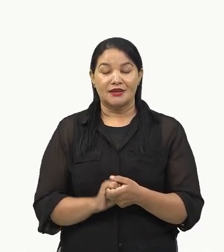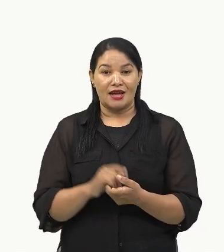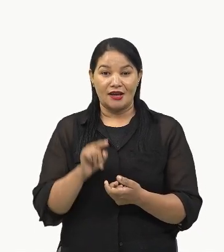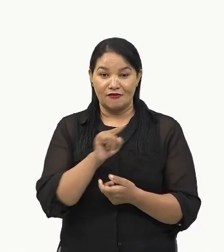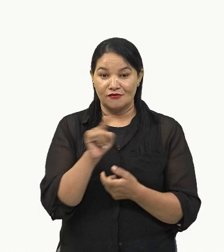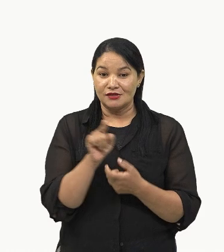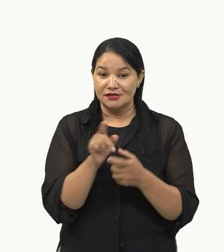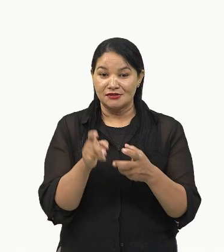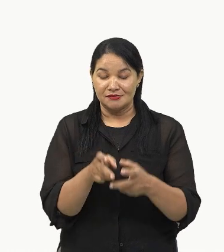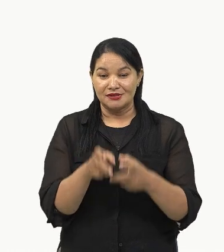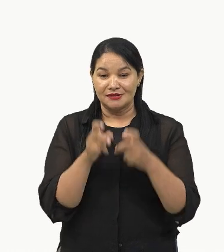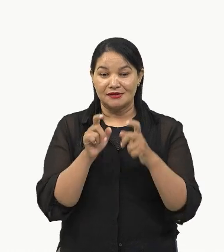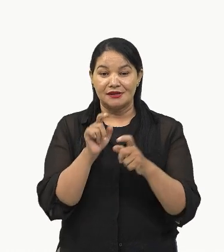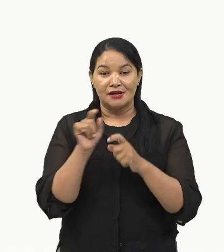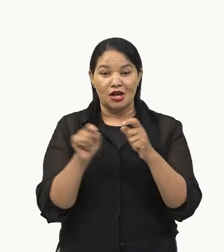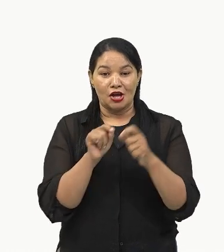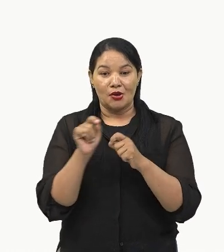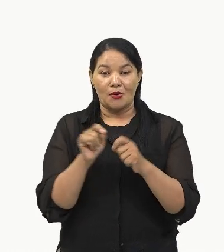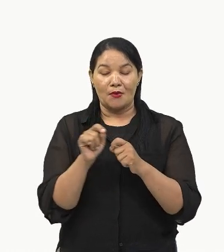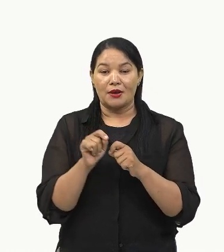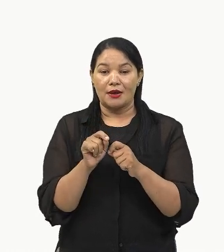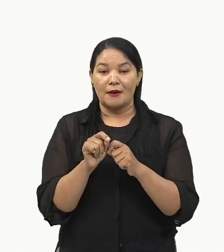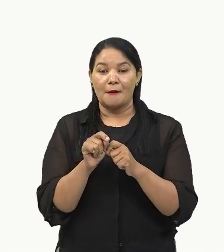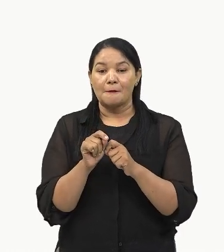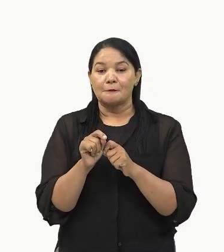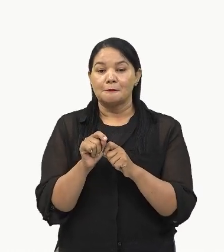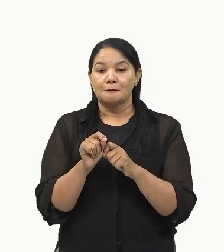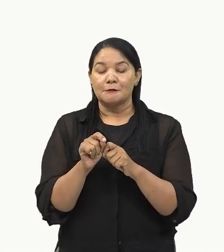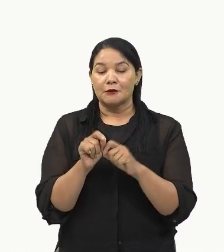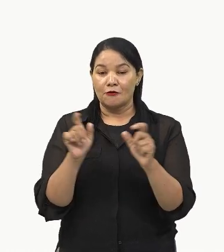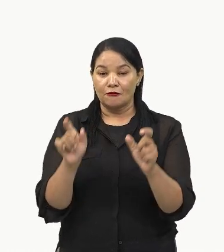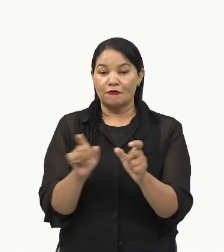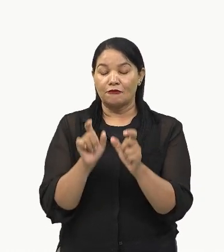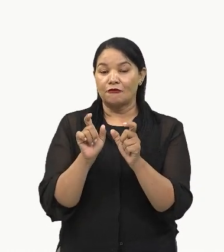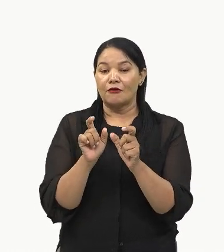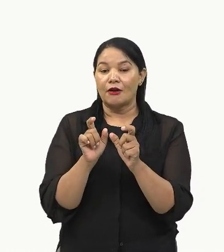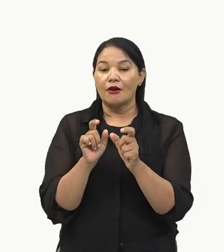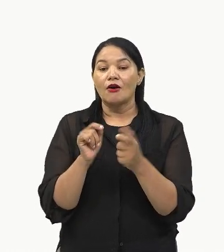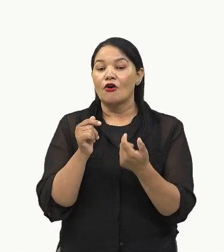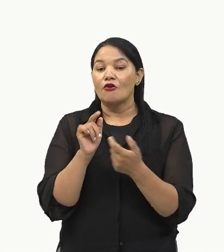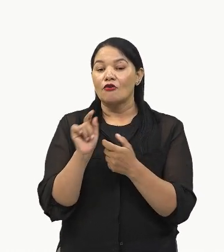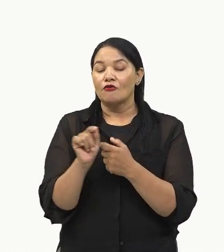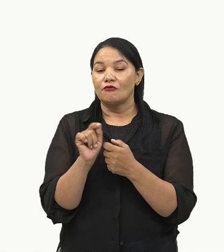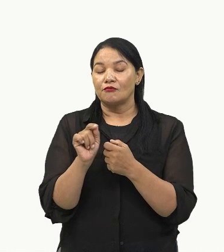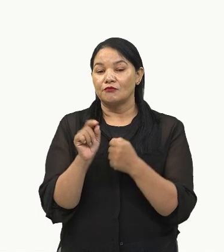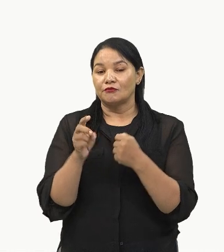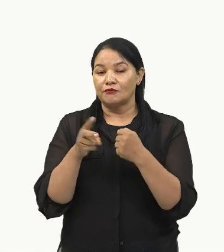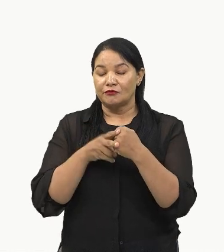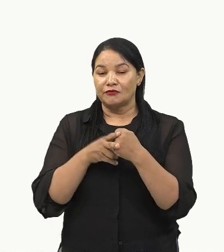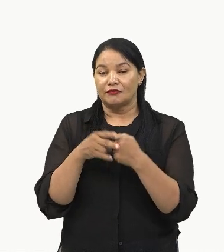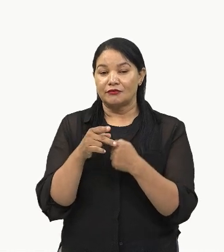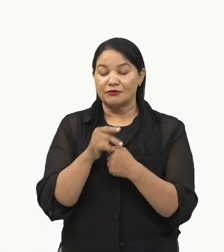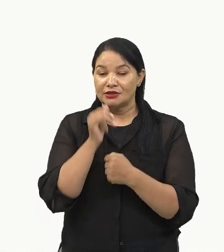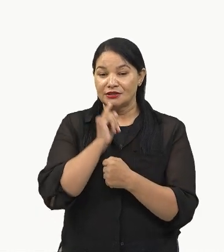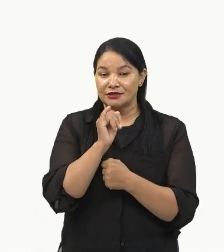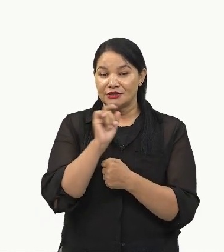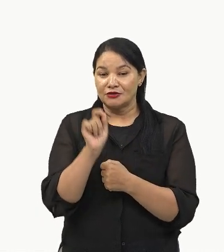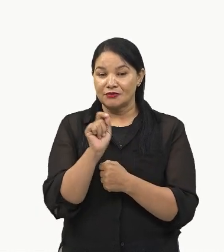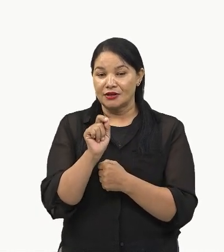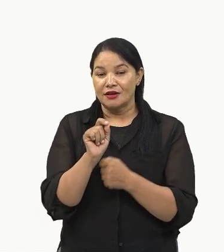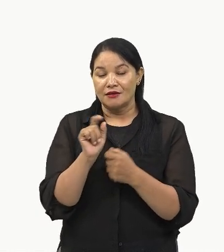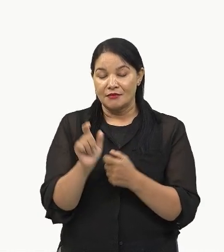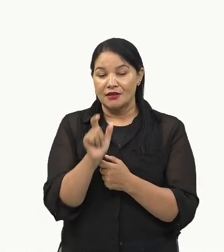né? O particípio do verbo dizer, né? Na língua espanhola, decir,